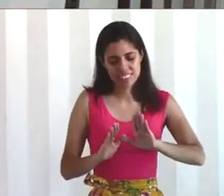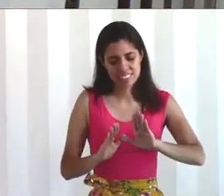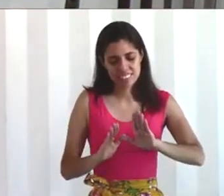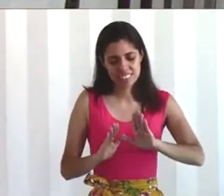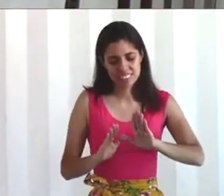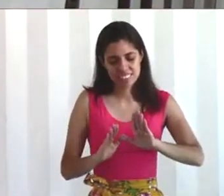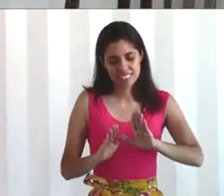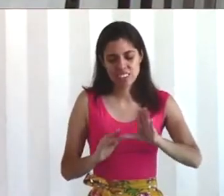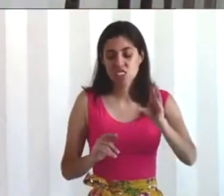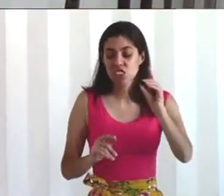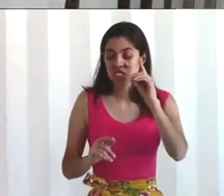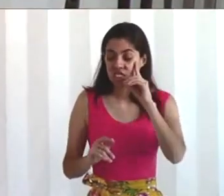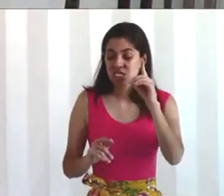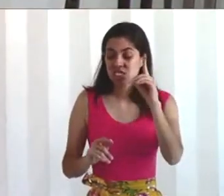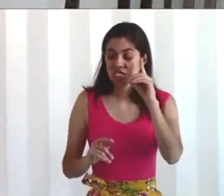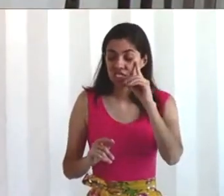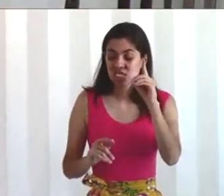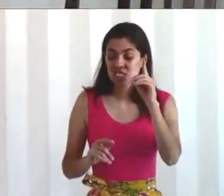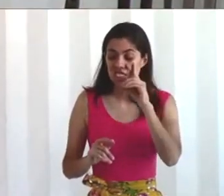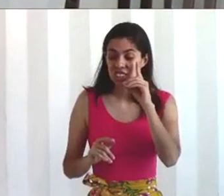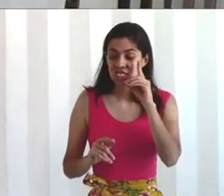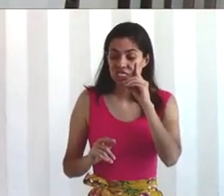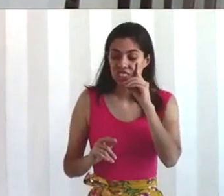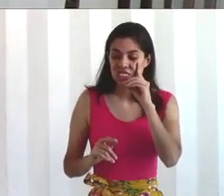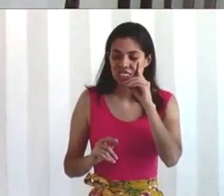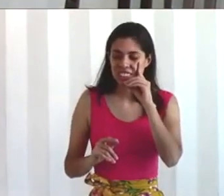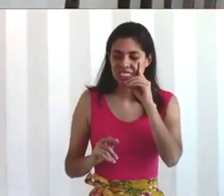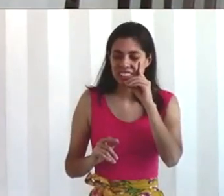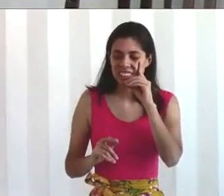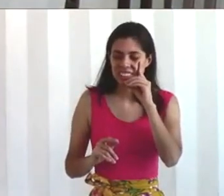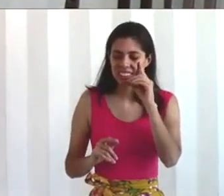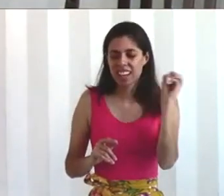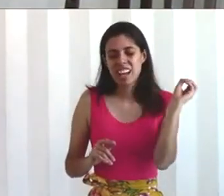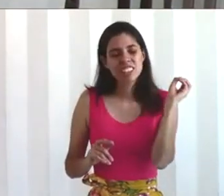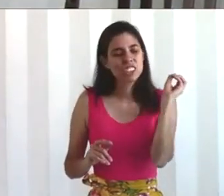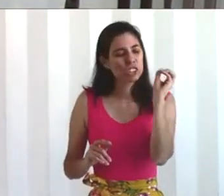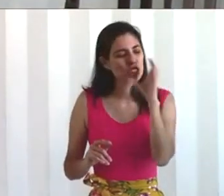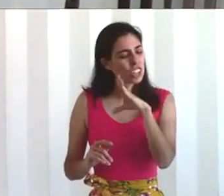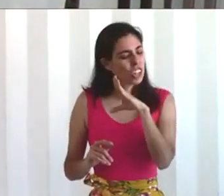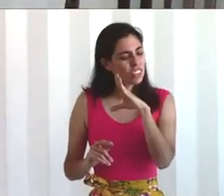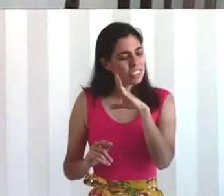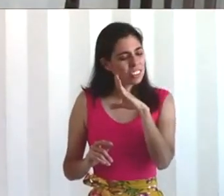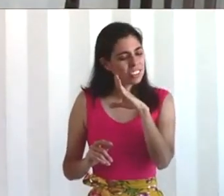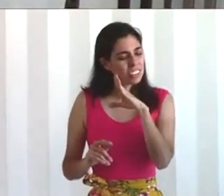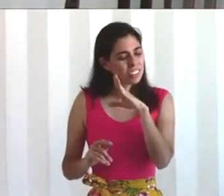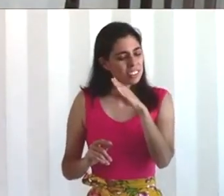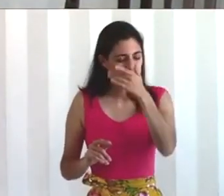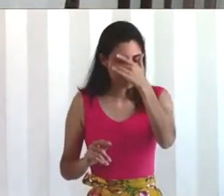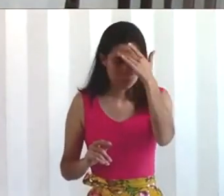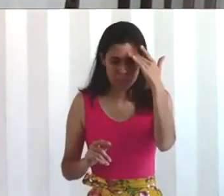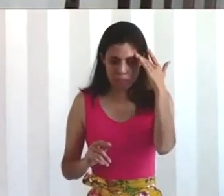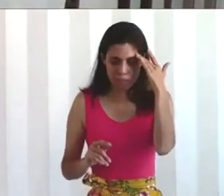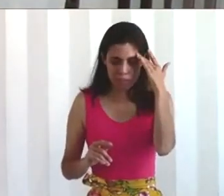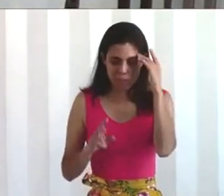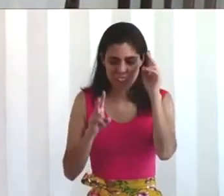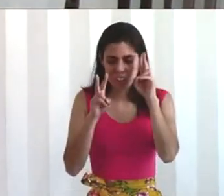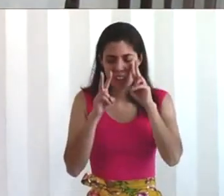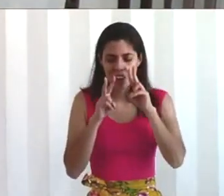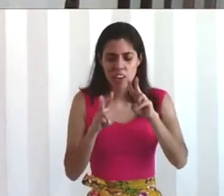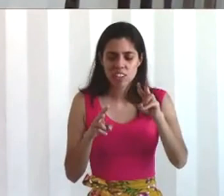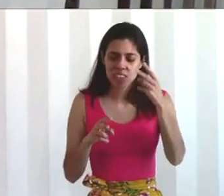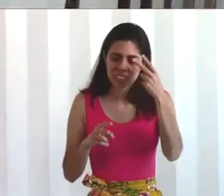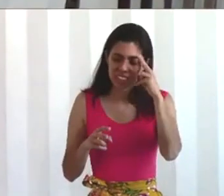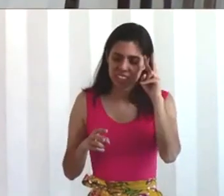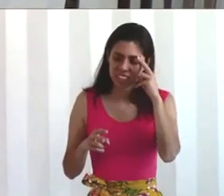acompanhem diariamente, constantemente os novos convertidos, para que olhem para a história e vejam o quanto